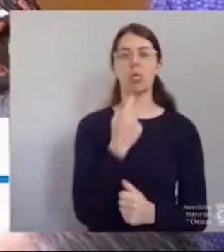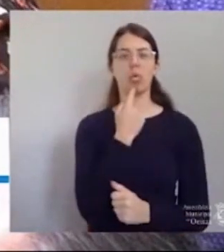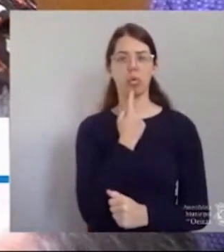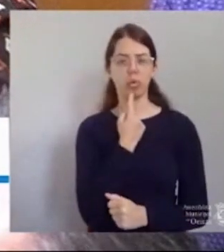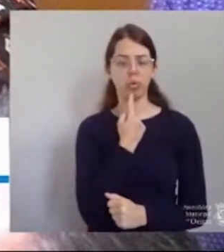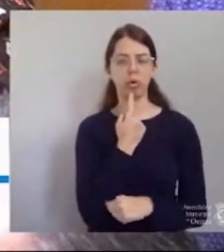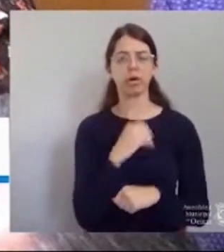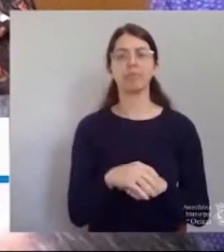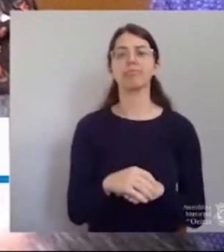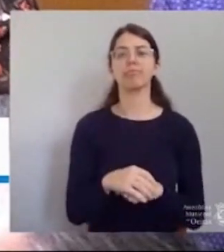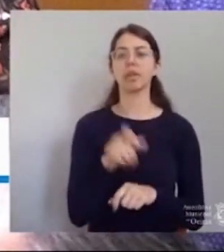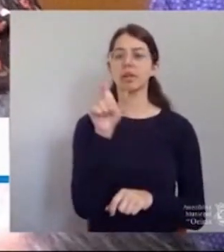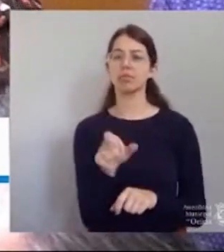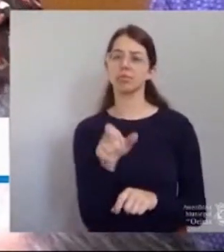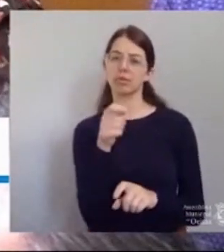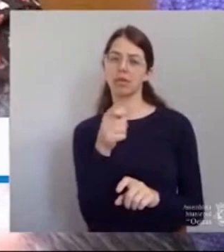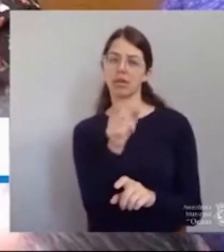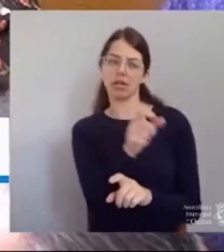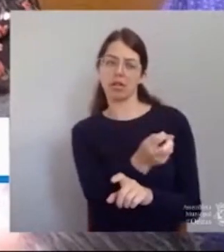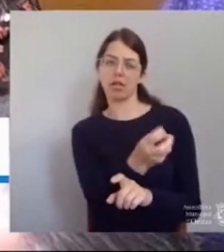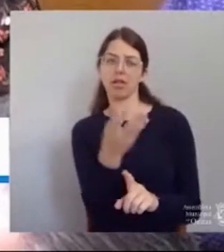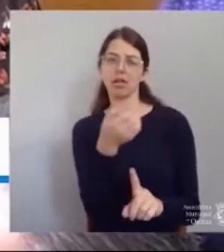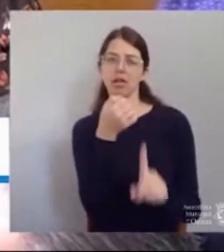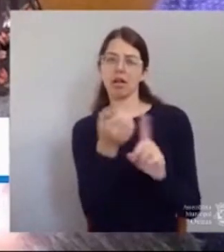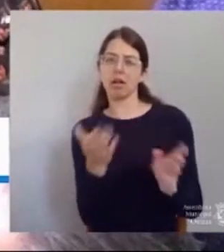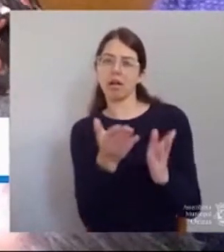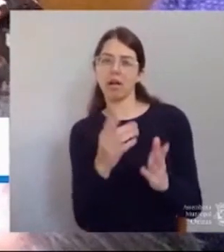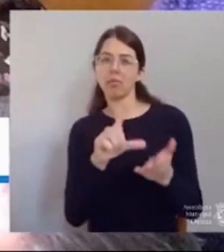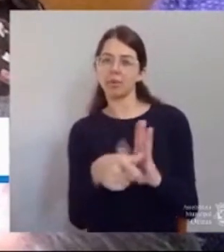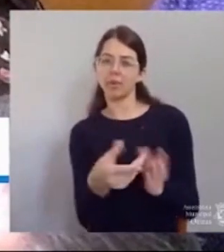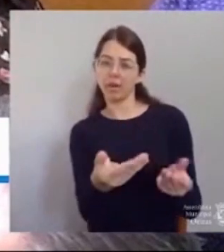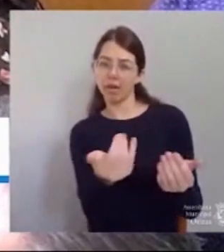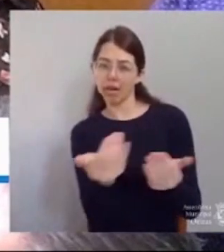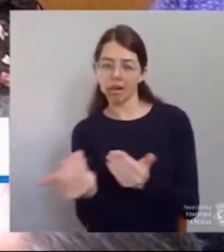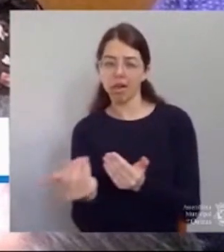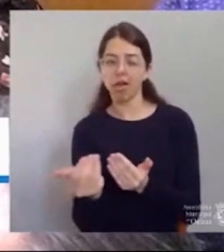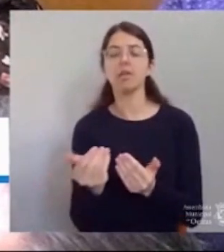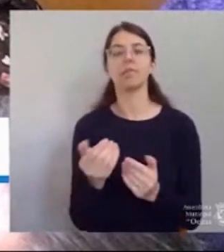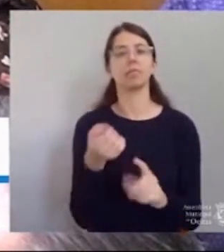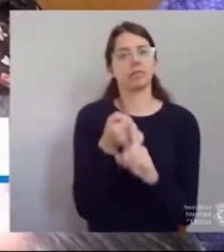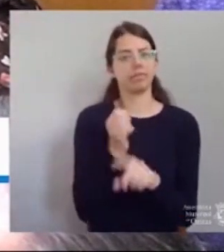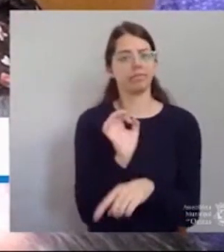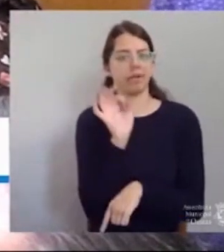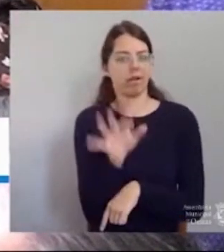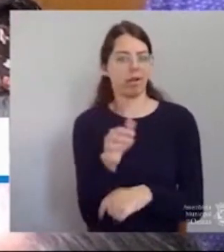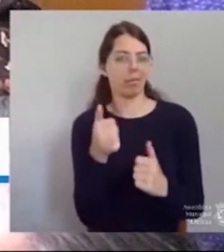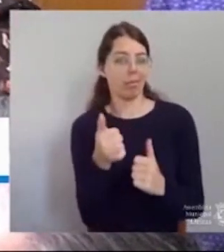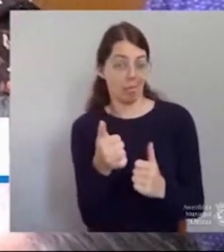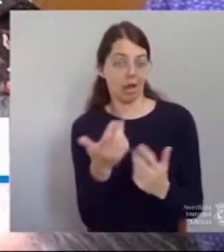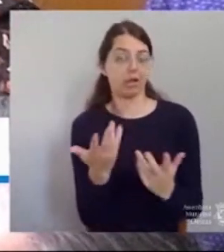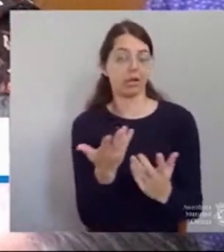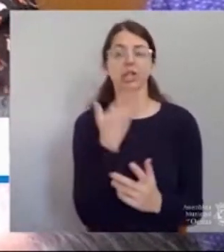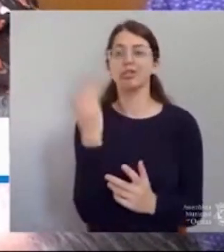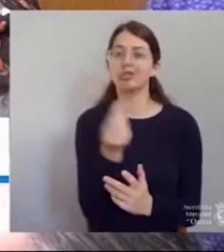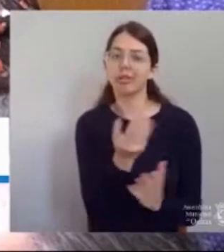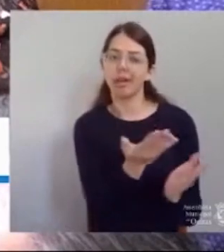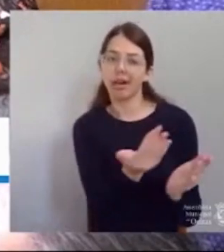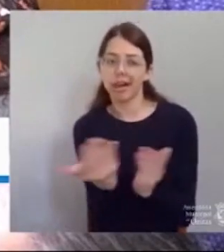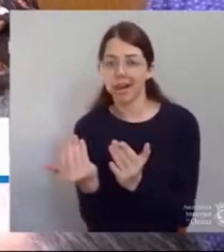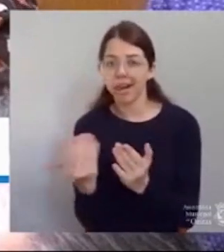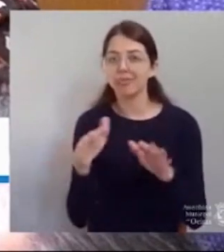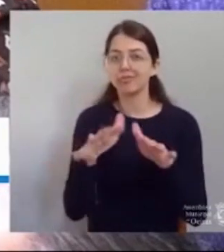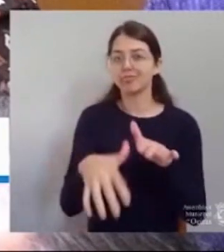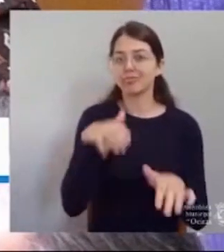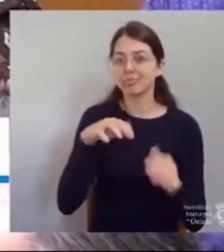o cidadão a apresentar projetos, que desafia, e bem, os jovens a participarem das Assembleias